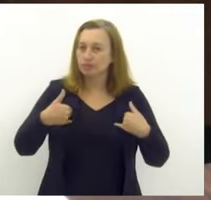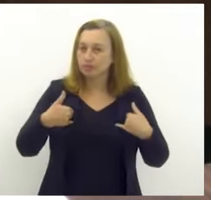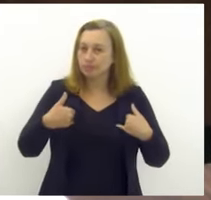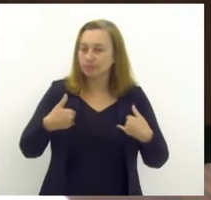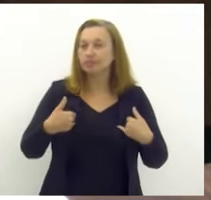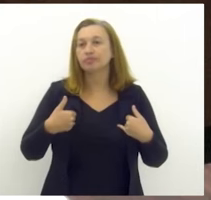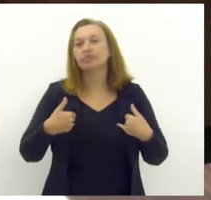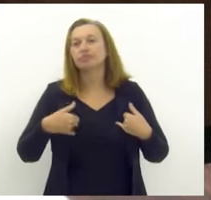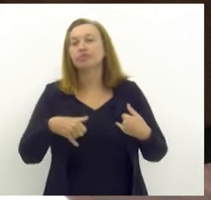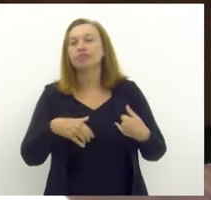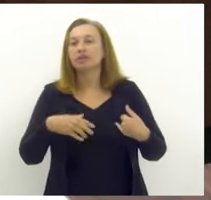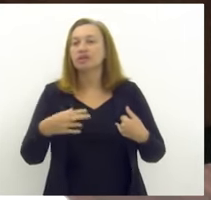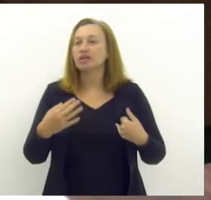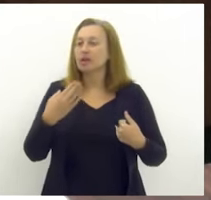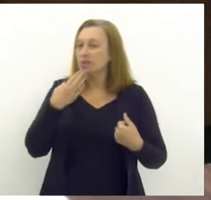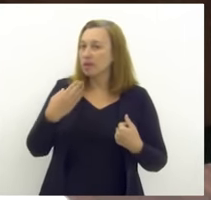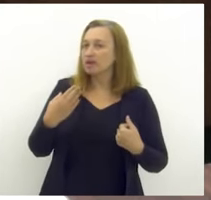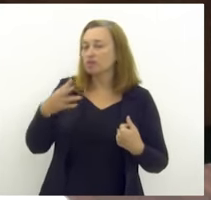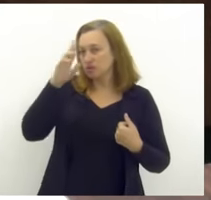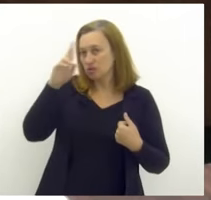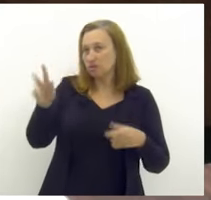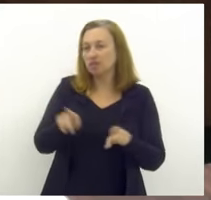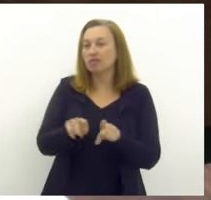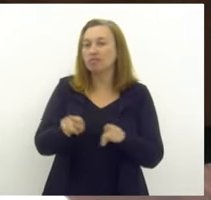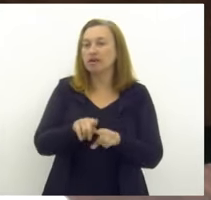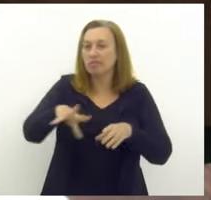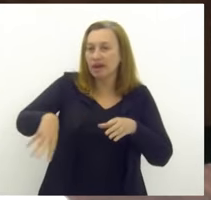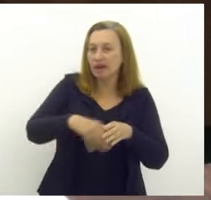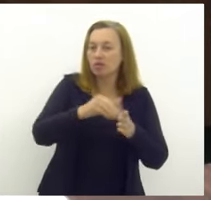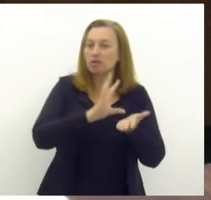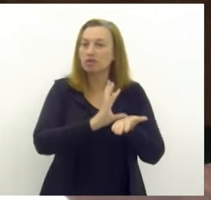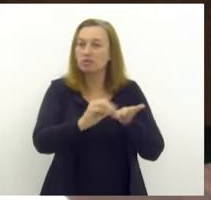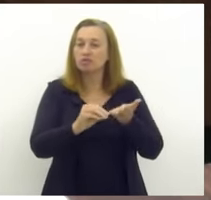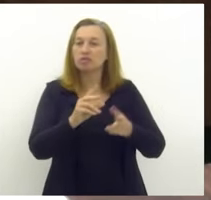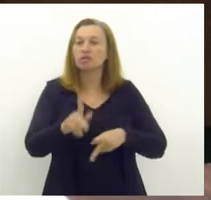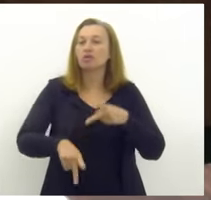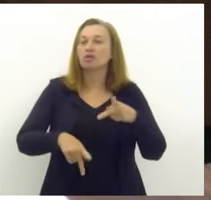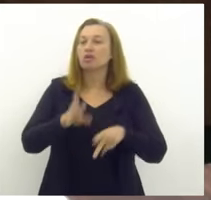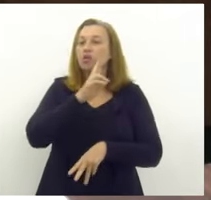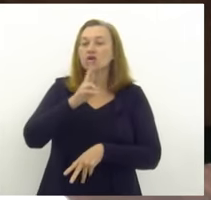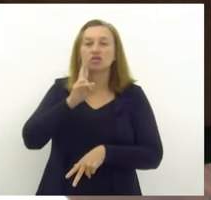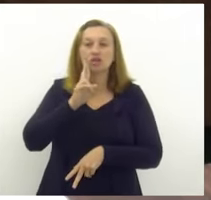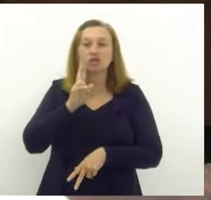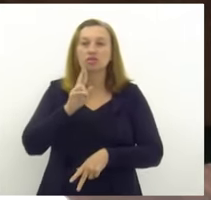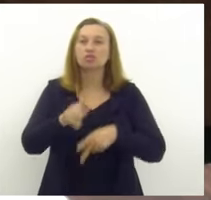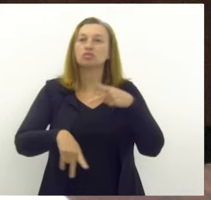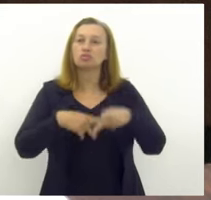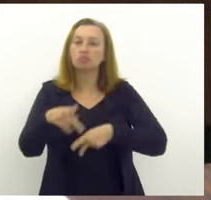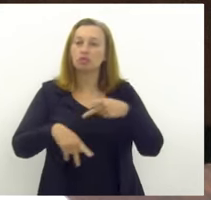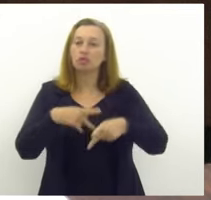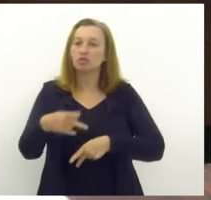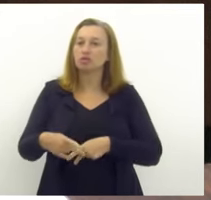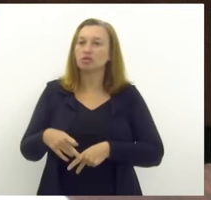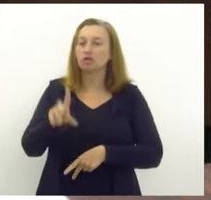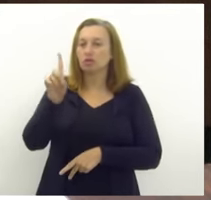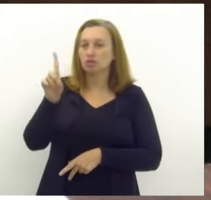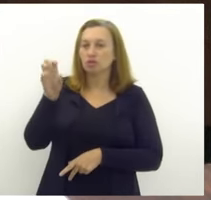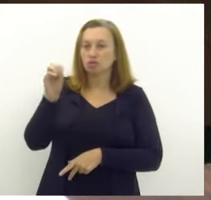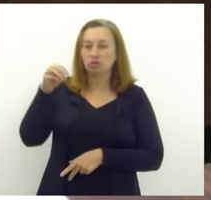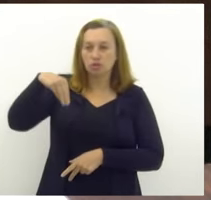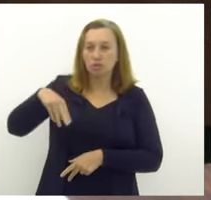denominar o peço a senhor também para colocar em Pauta o restaurante do Povo denominar ao nosso Dom Mauro